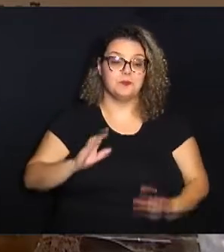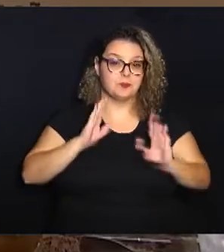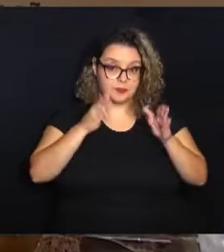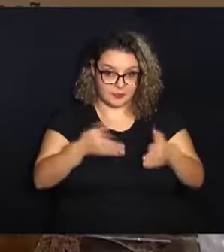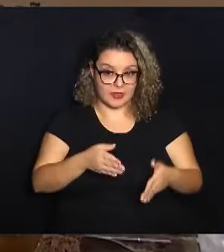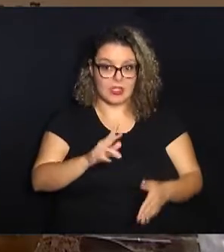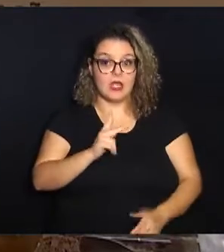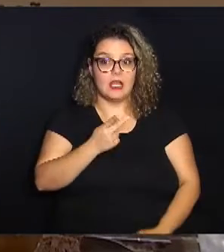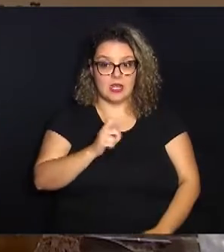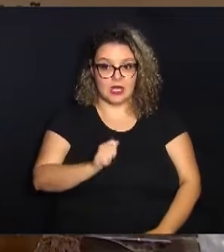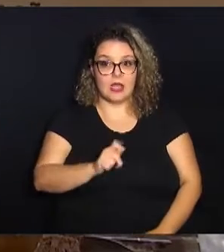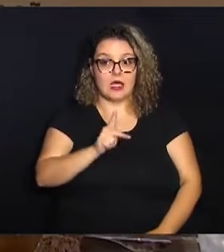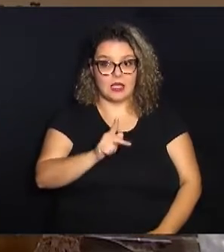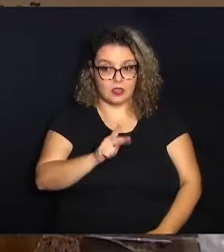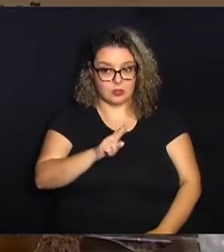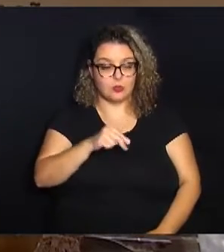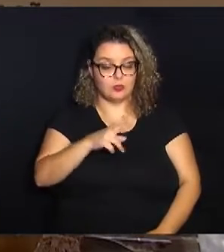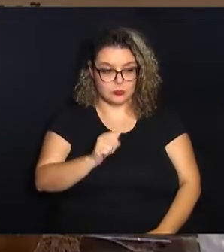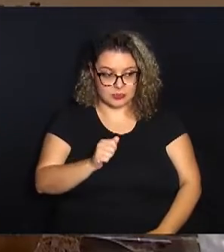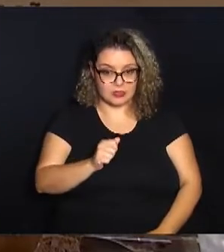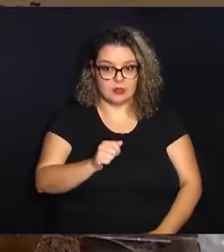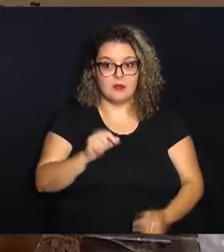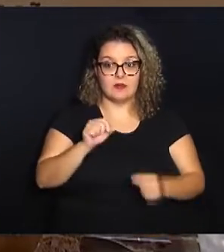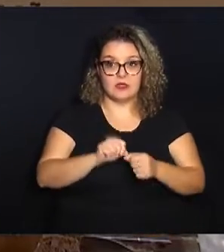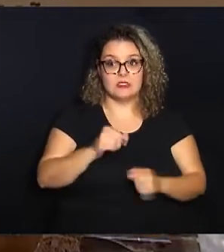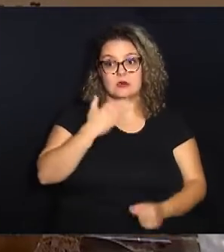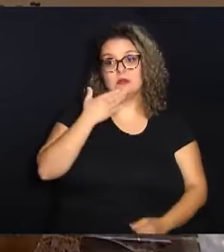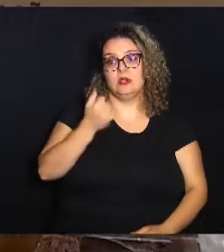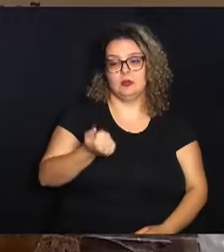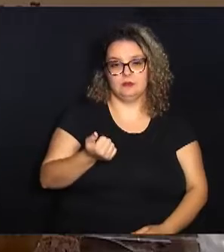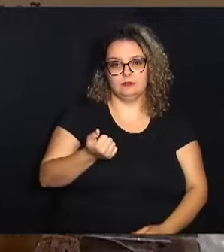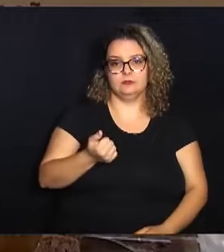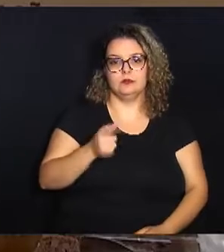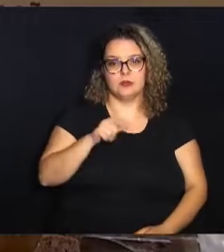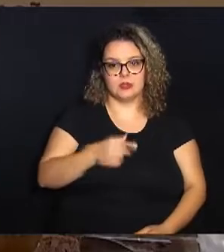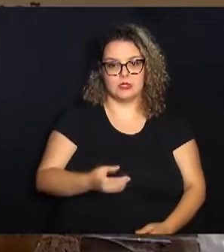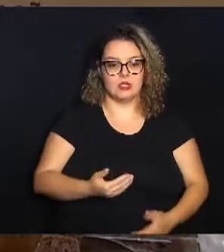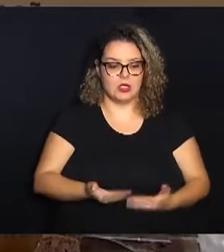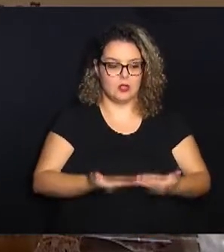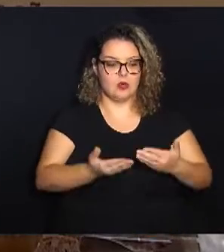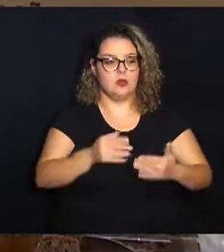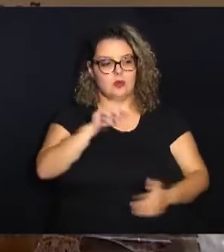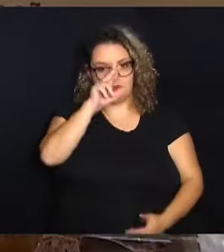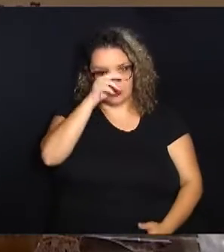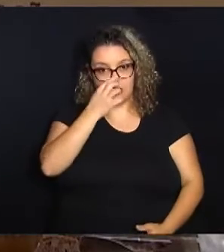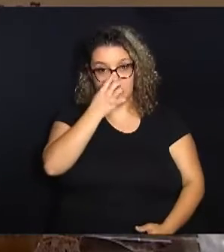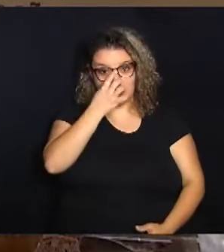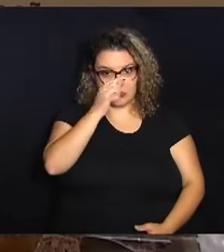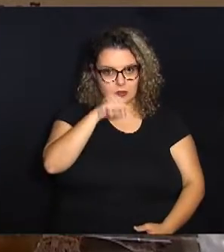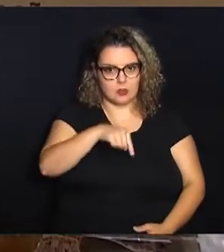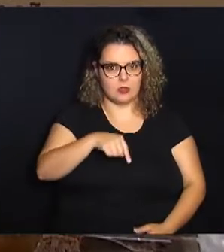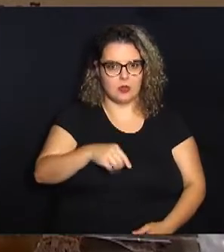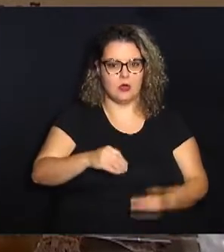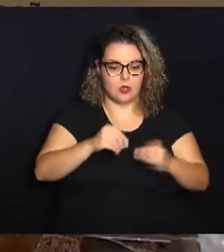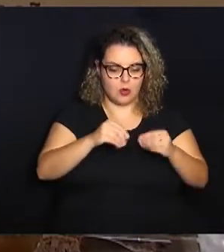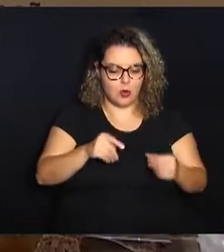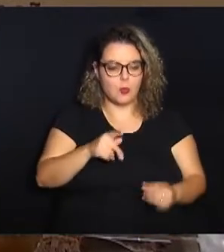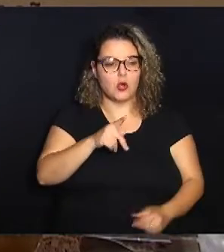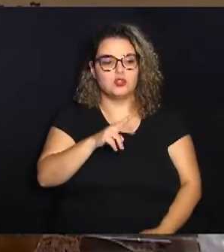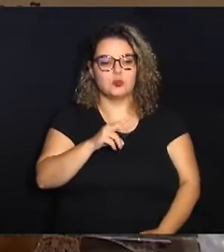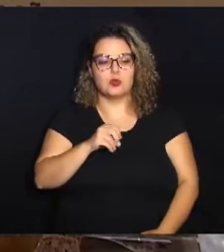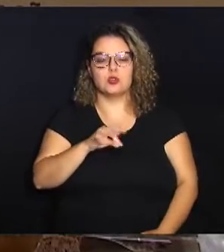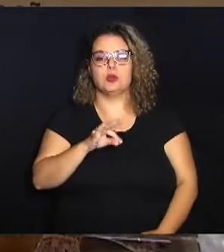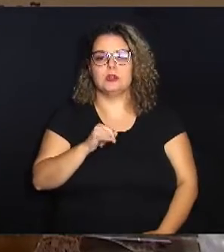Racuna, por enquanto, é focar no que a gente sabe fazer melhor, que é criar os insetos e produzir a partir deles o pó de proteína, que é o